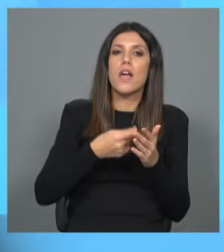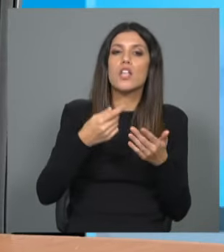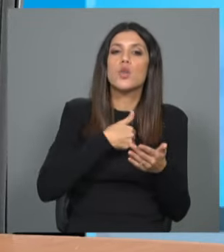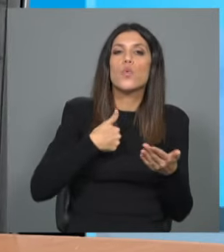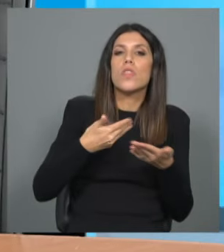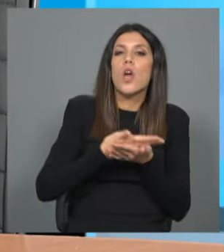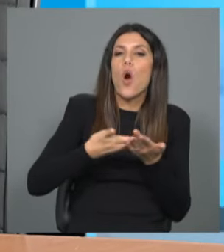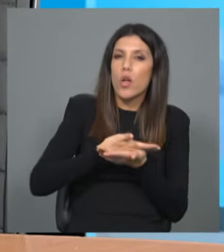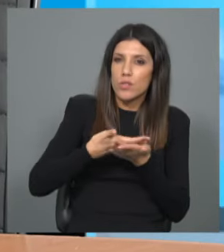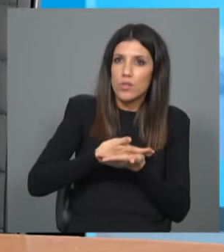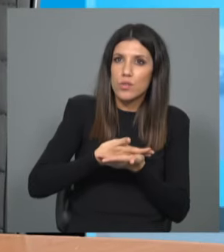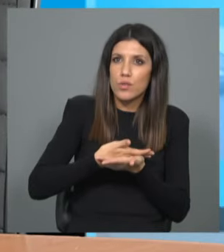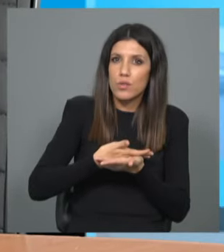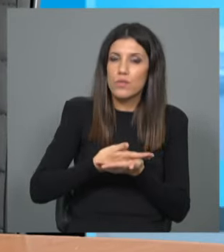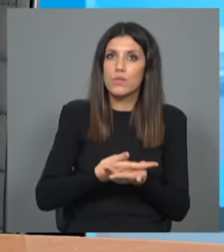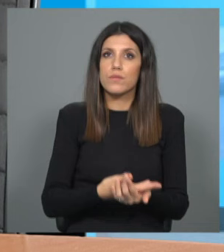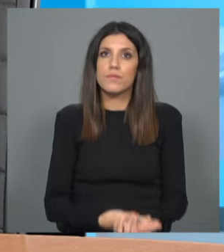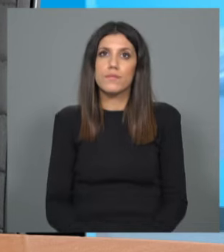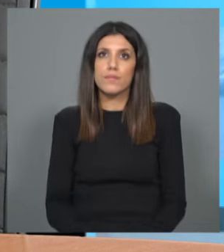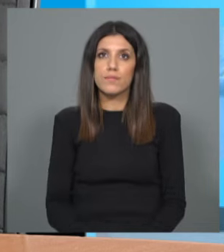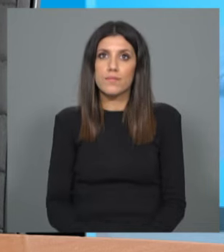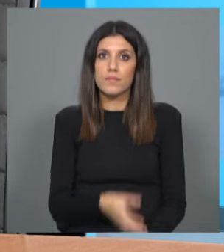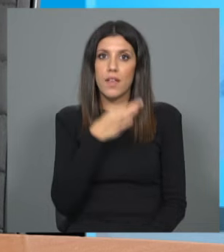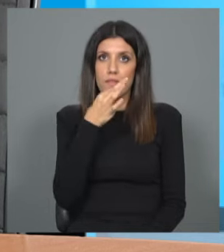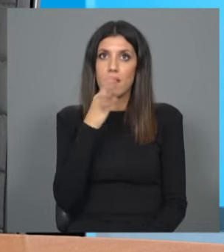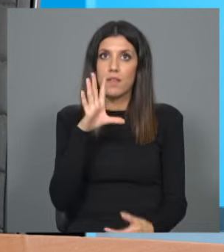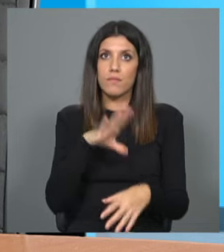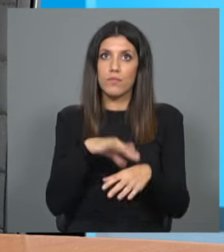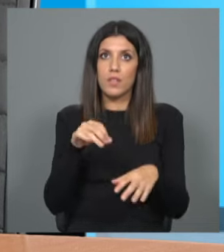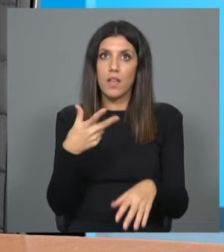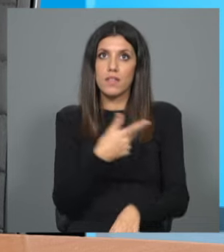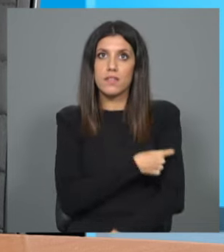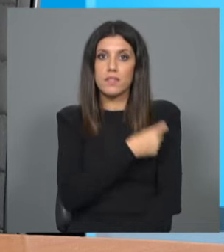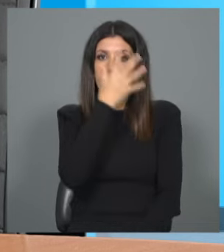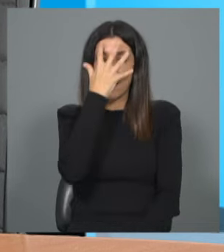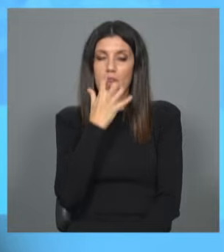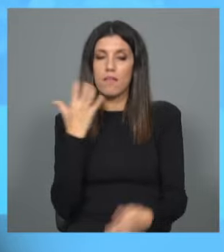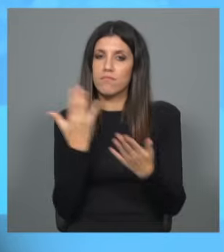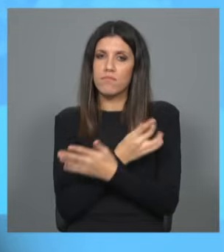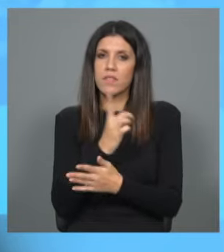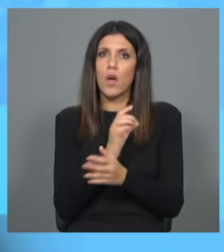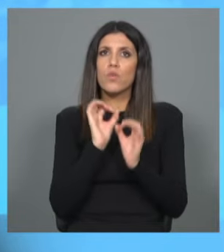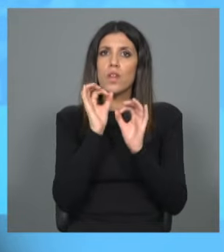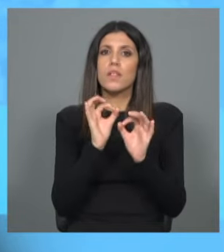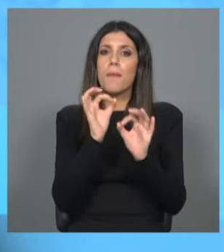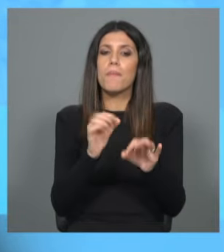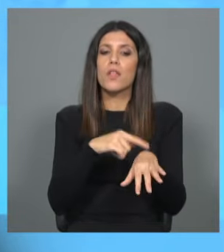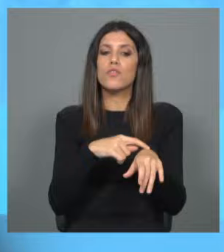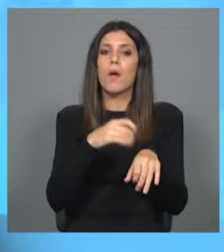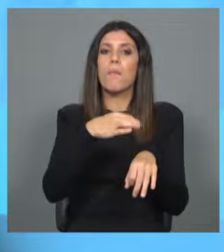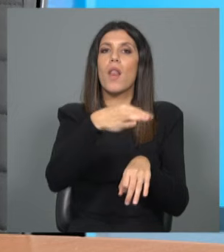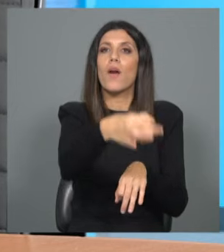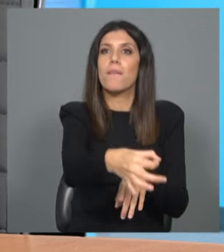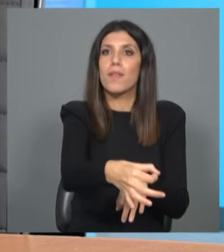relação... está a falar em relação à eutanásia? Não, em relação até ao prolongamento dos tratamentos. Estou a